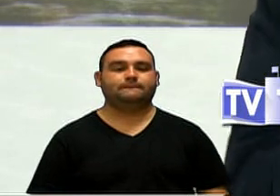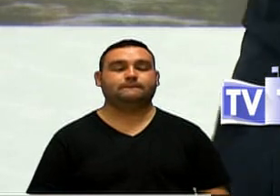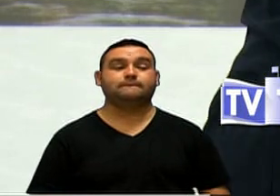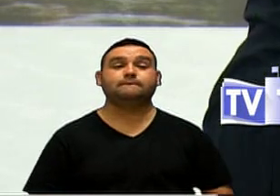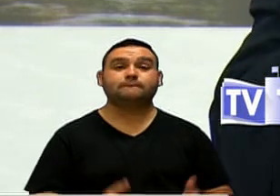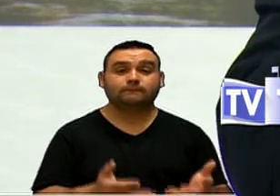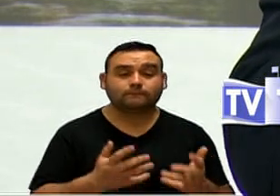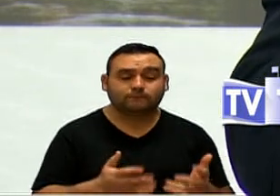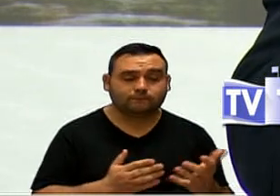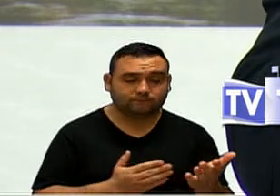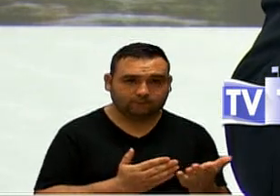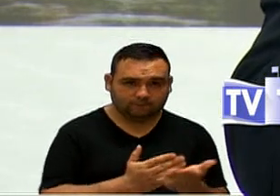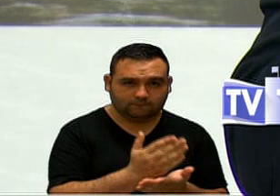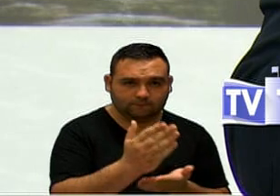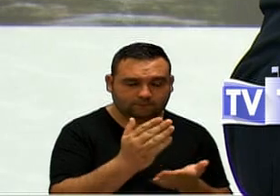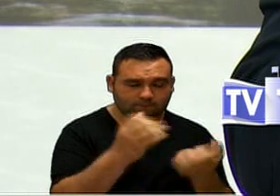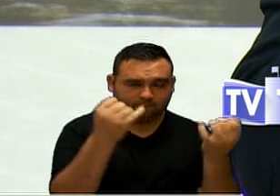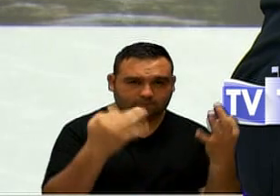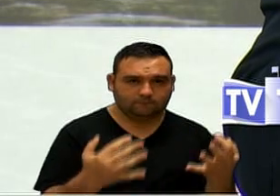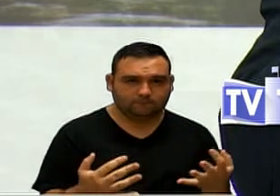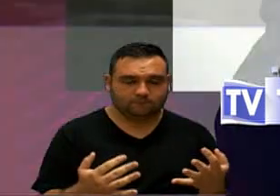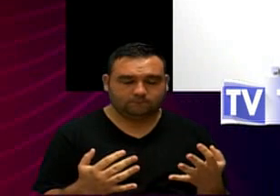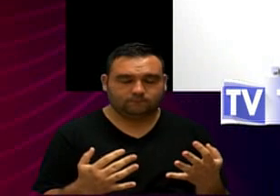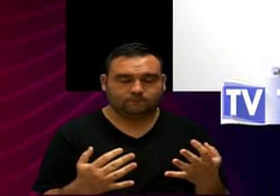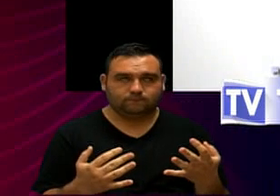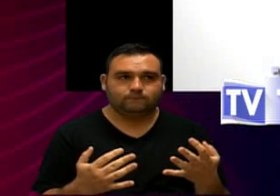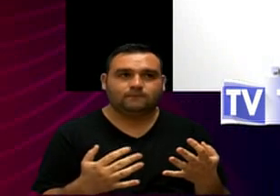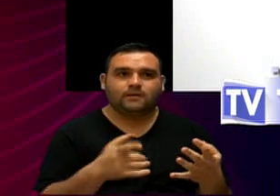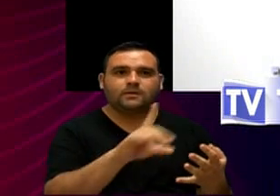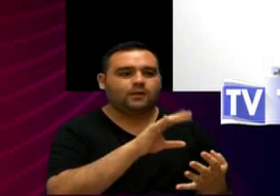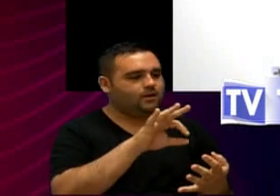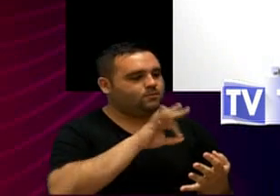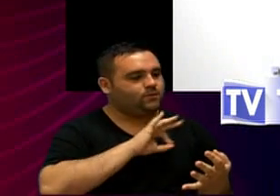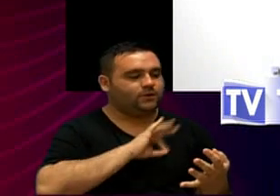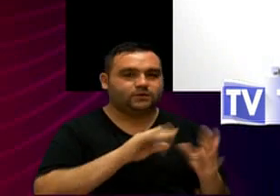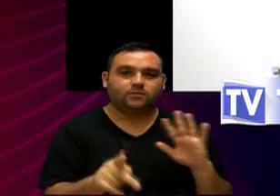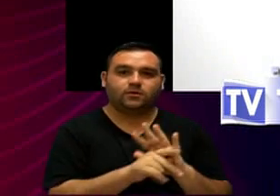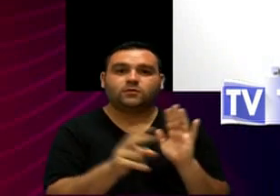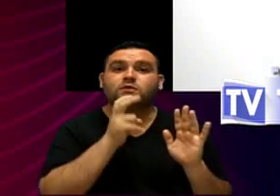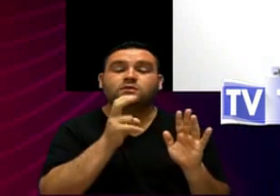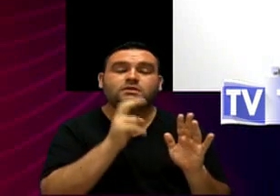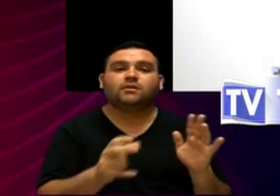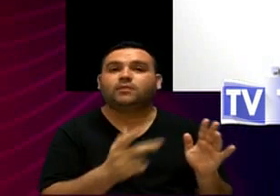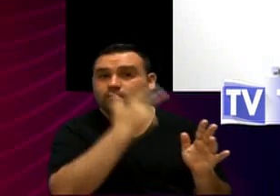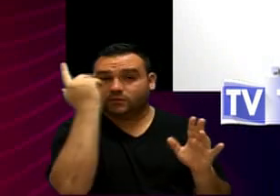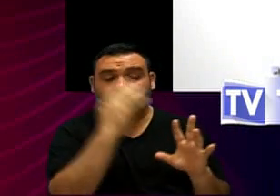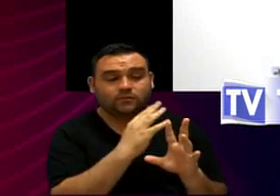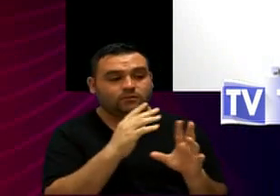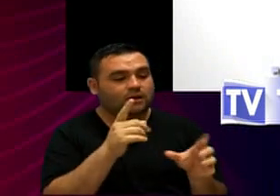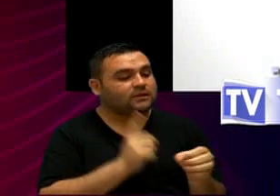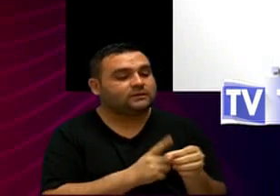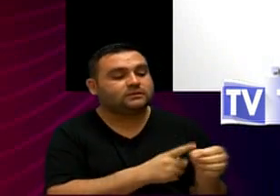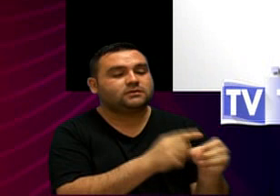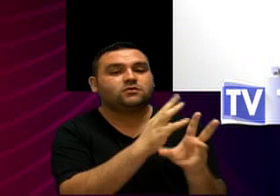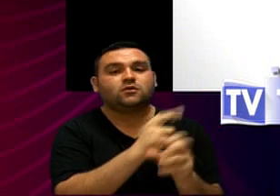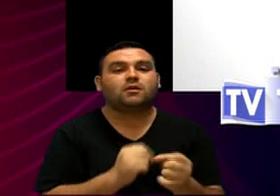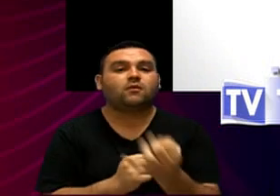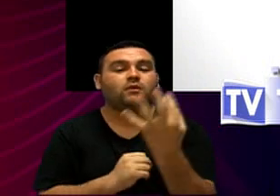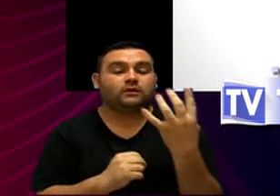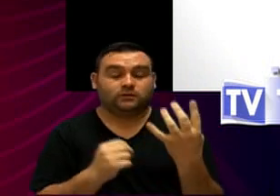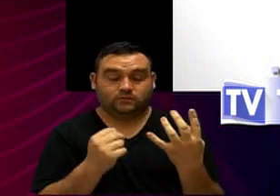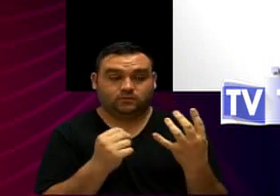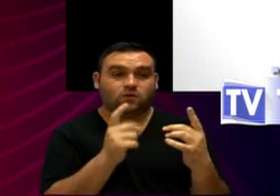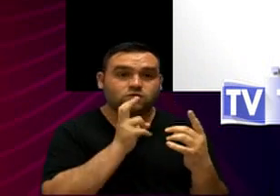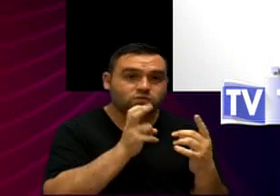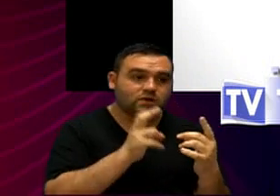Quero só fazer uma introdução. A Delegacia Seccional de Sorocaba, ela é composta de 18 cidades, Sorocaba é mais